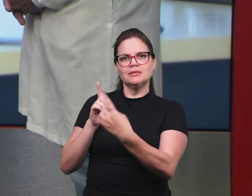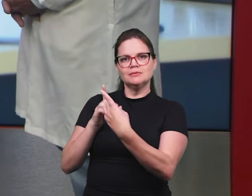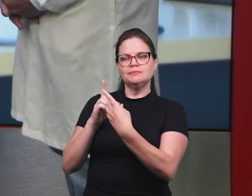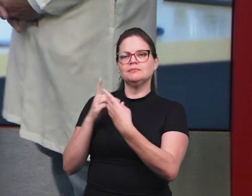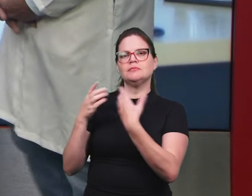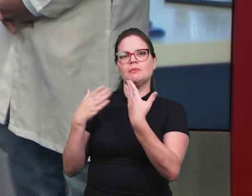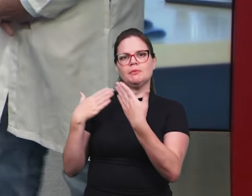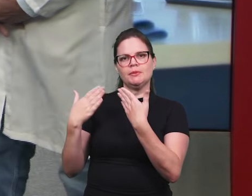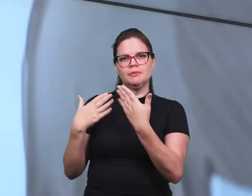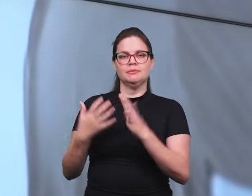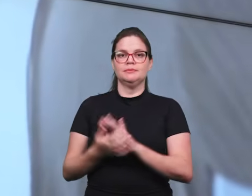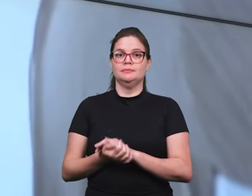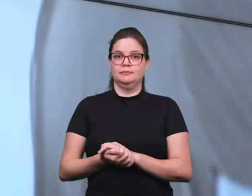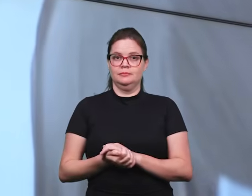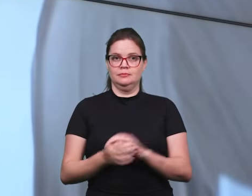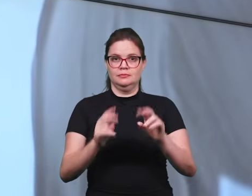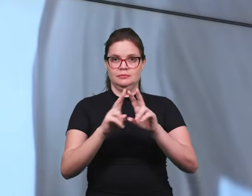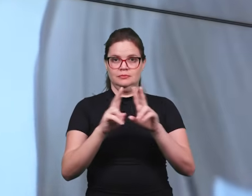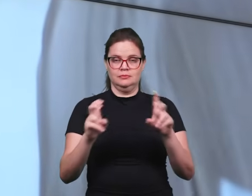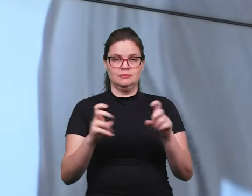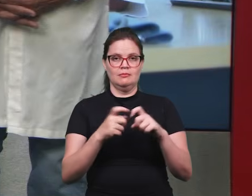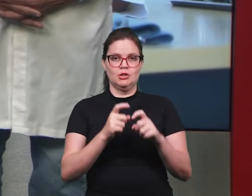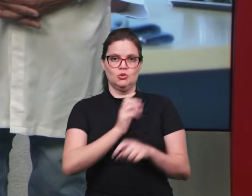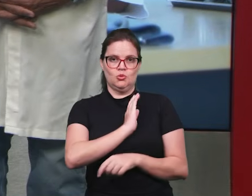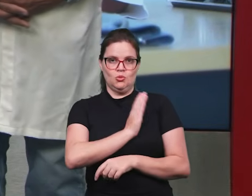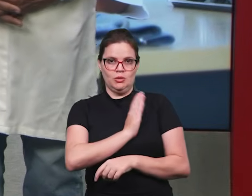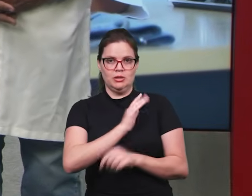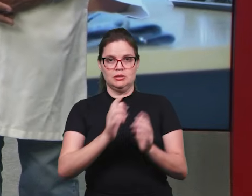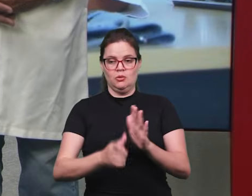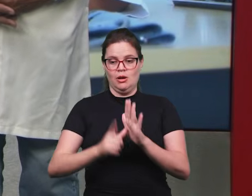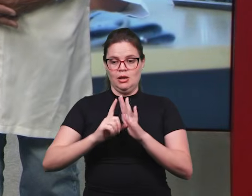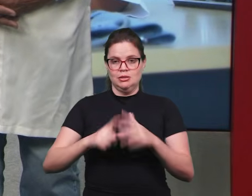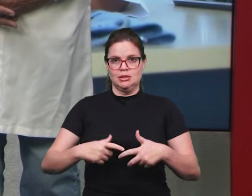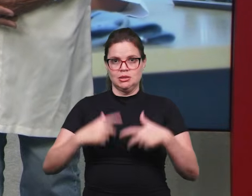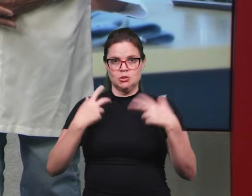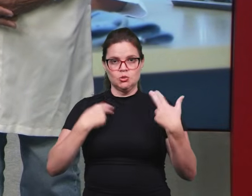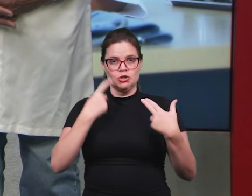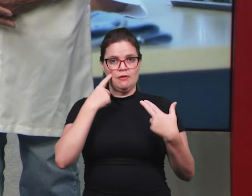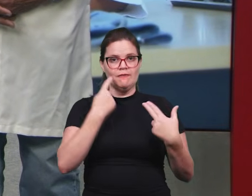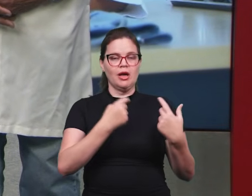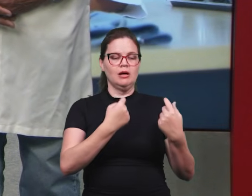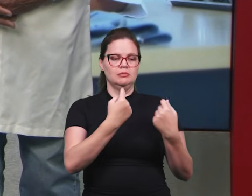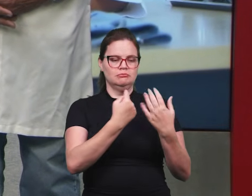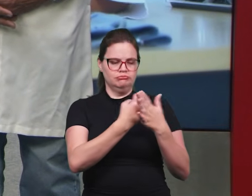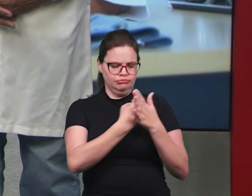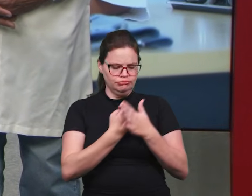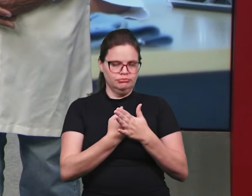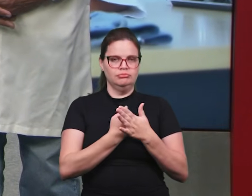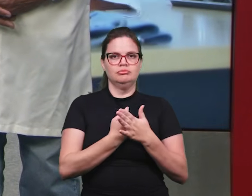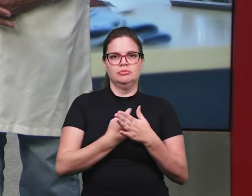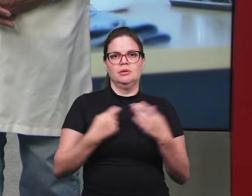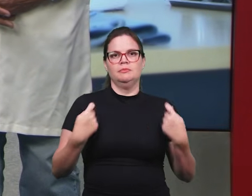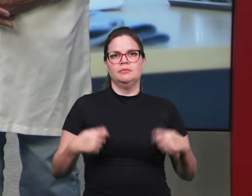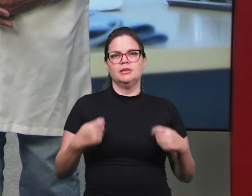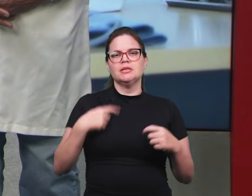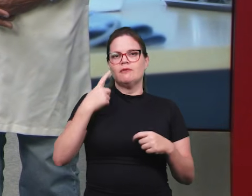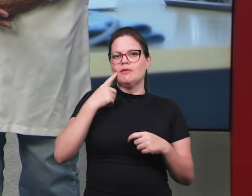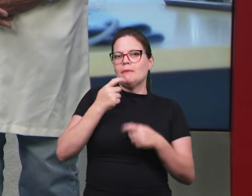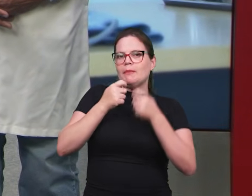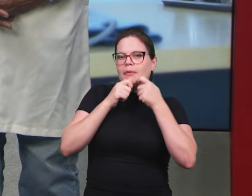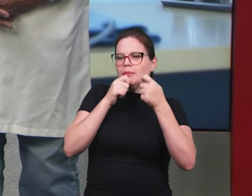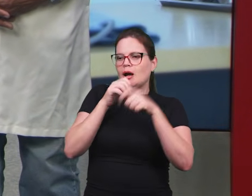a consulta cardiológica pré-operatória, né? A gente começa desde uma boa